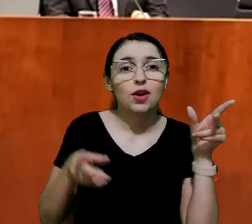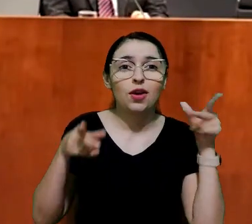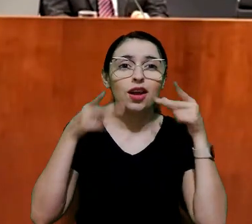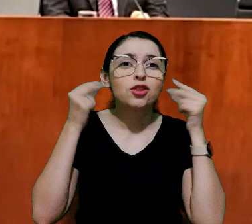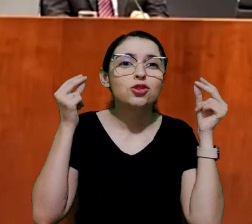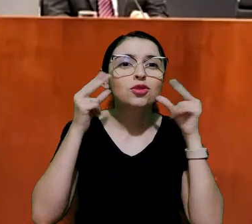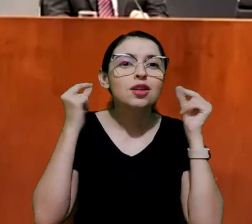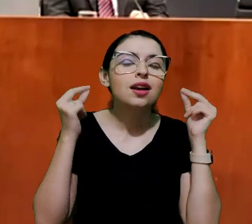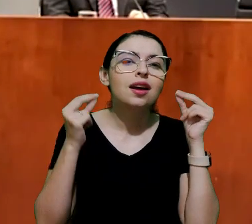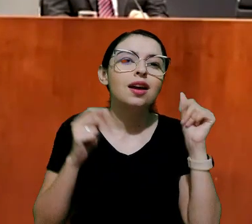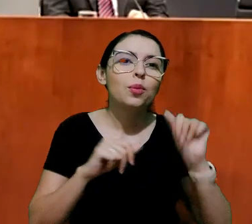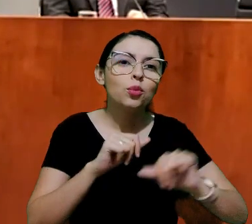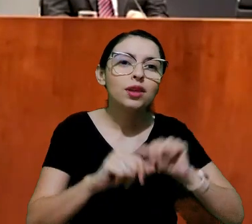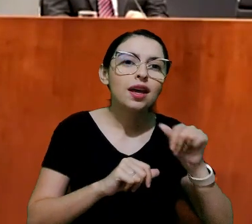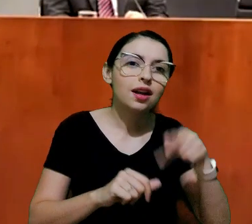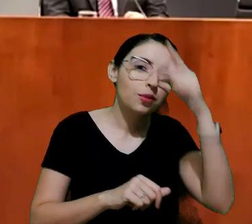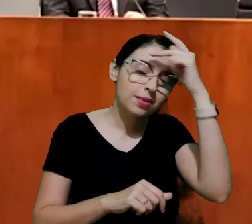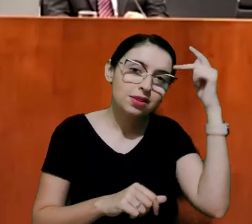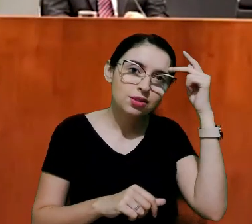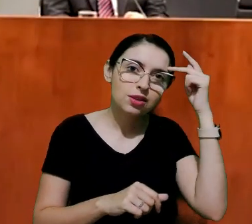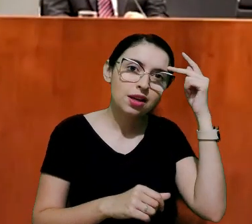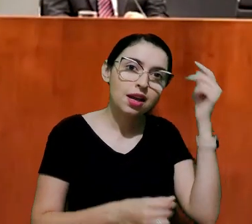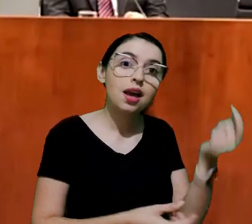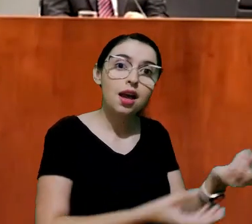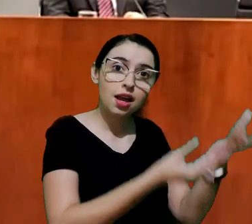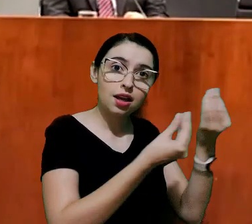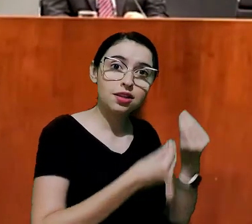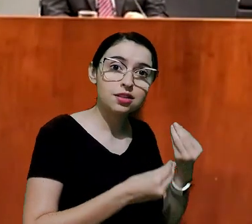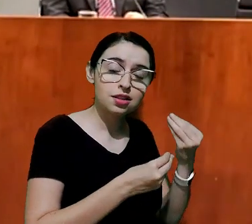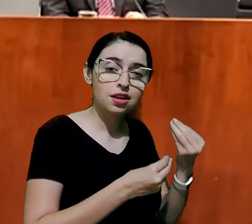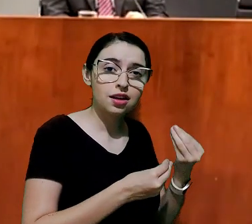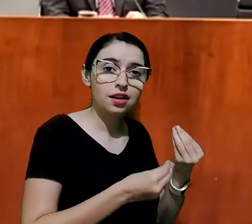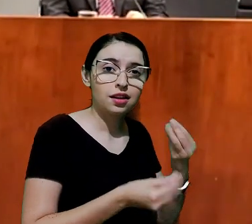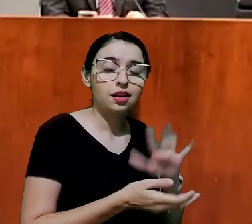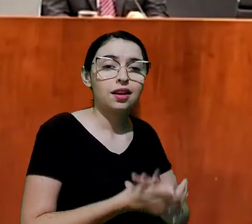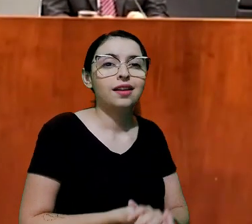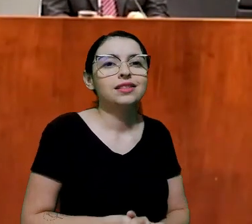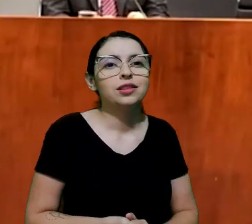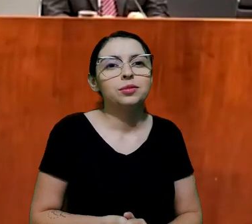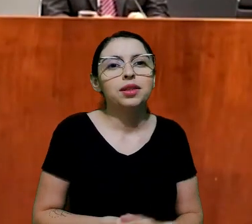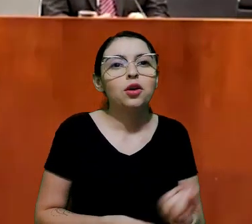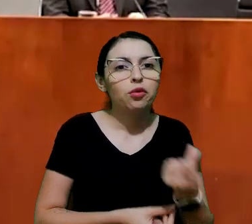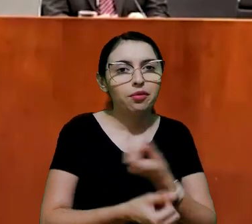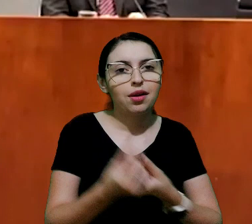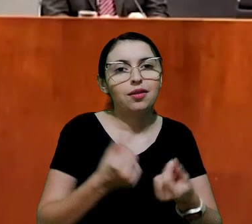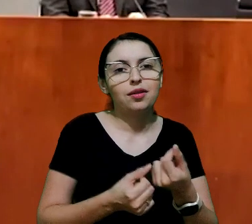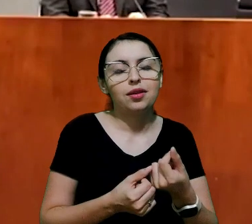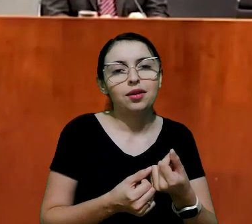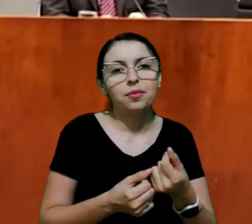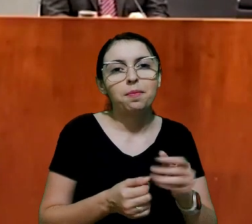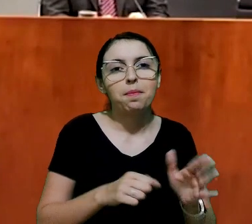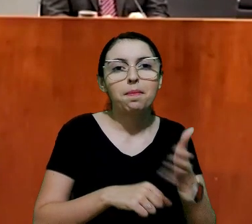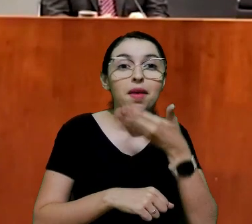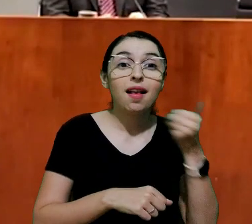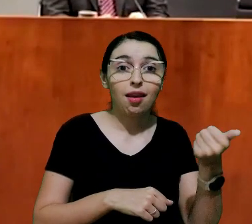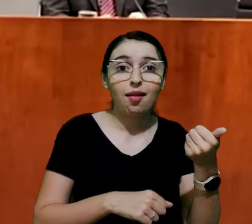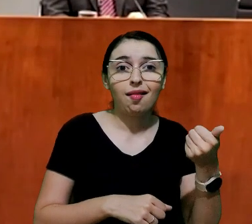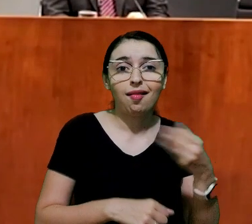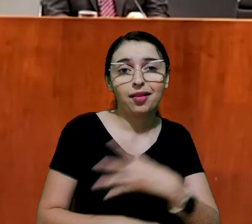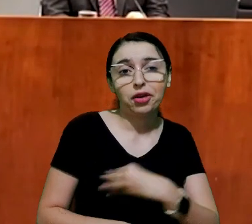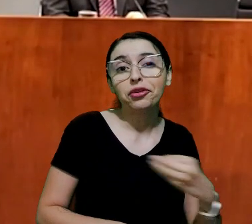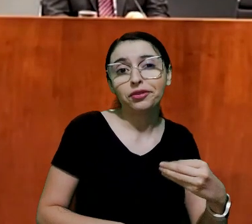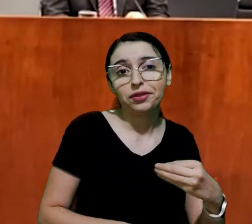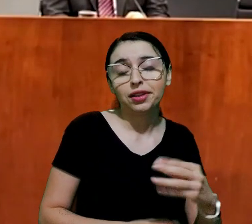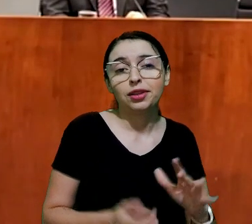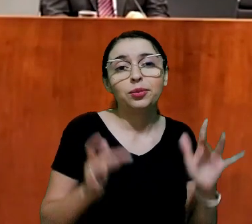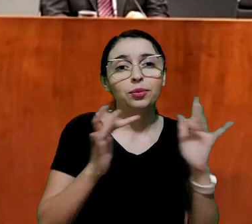virarão pessoas e serão herdeiros mais benquistos do que os filhos por afetividade. Não é?